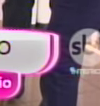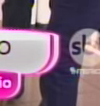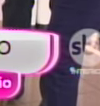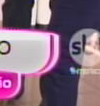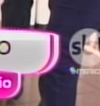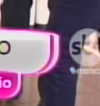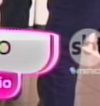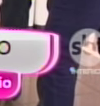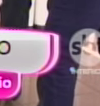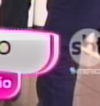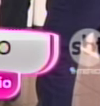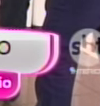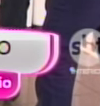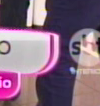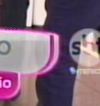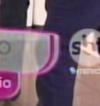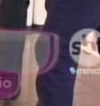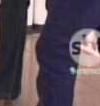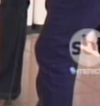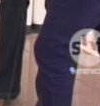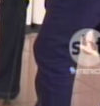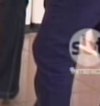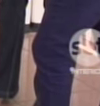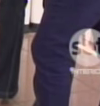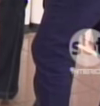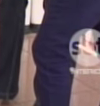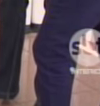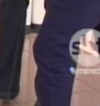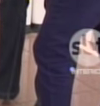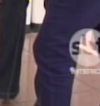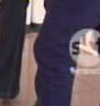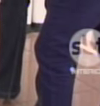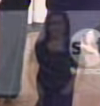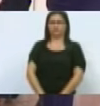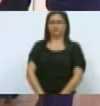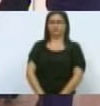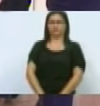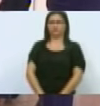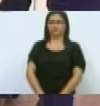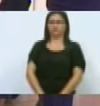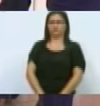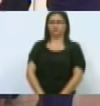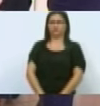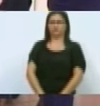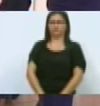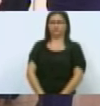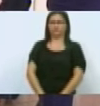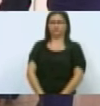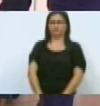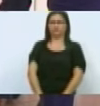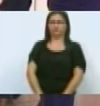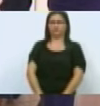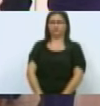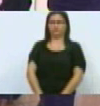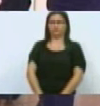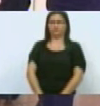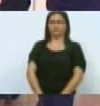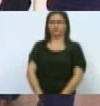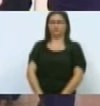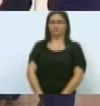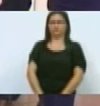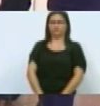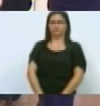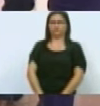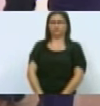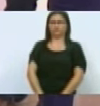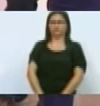ouvintes, mas nós sempre trabalhamos, nós olhamos o que os estão fazendo e vamos copiando um ao outro e vamos entendendo, então a gente copia o que ele